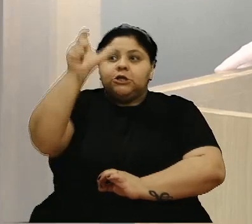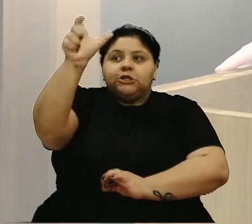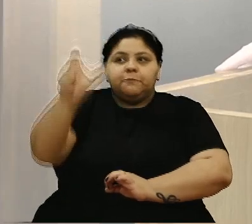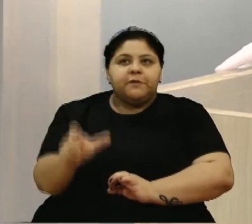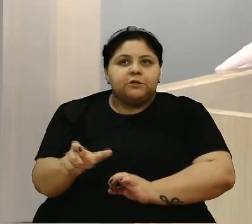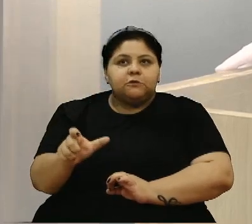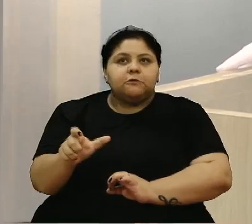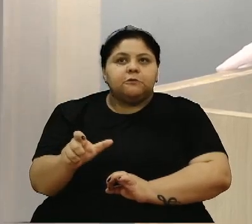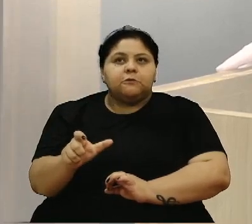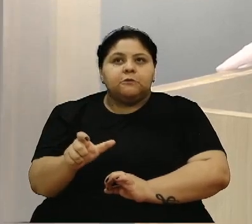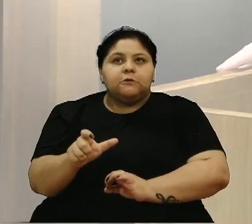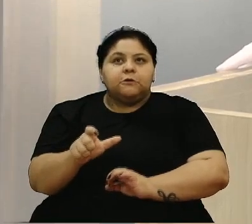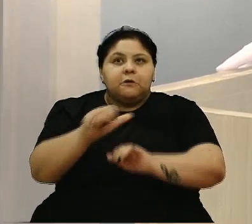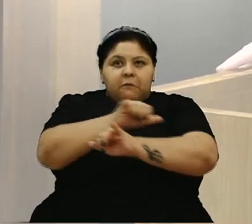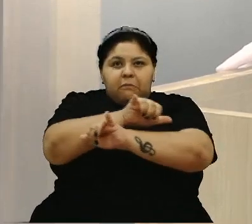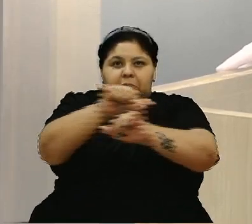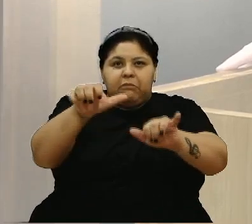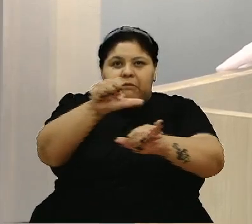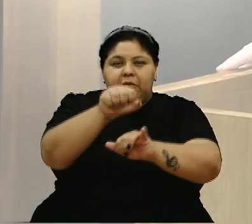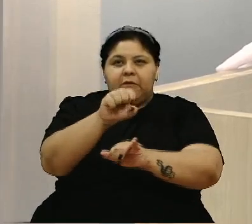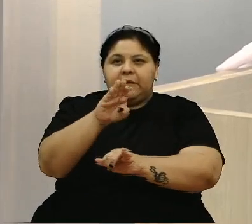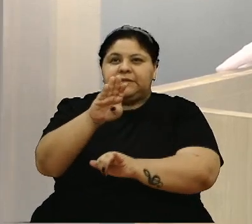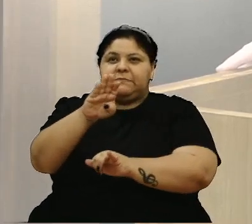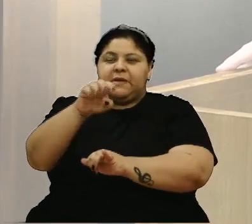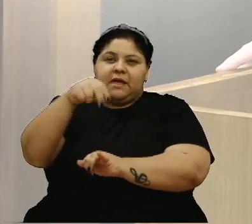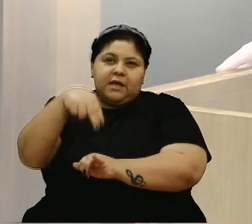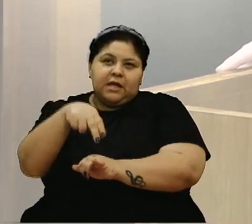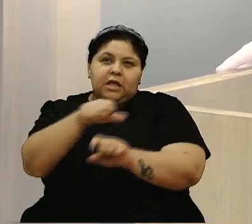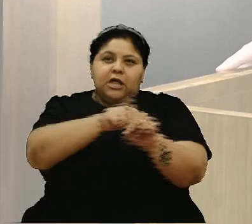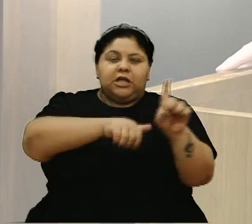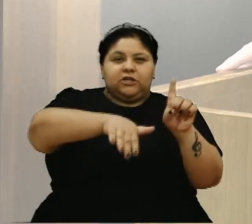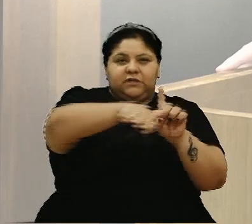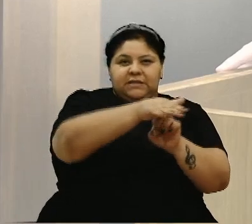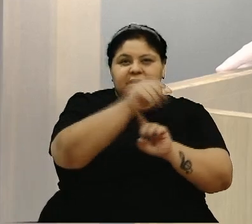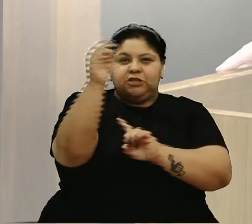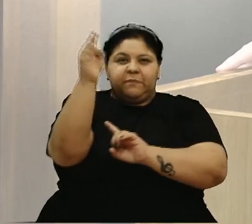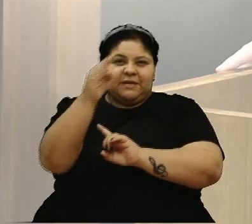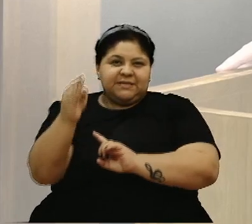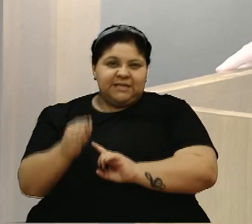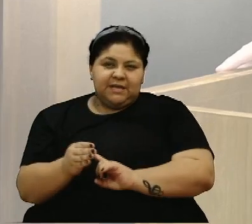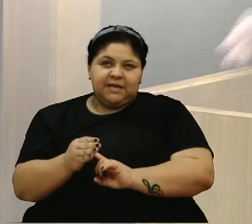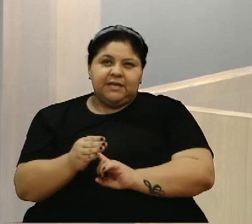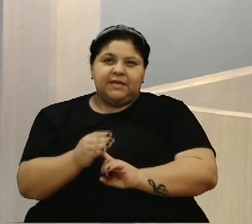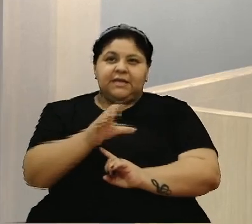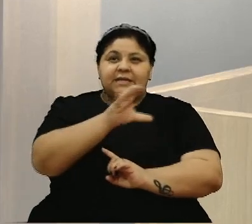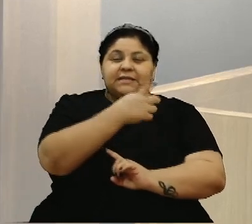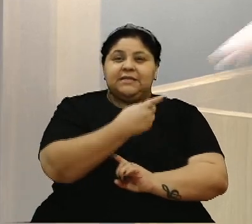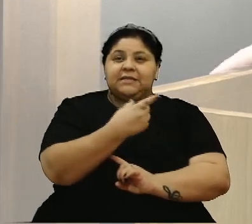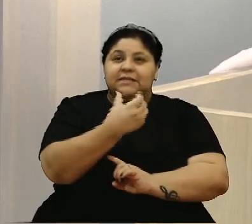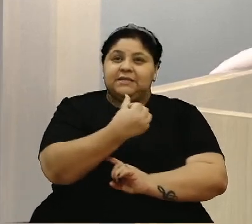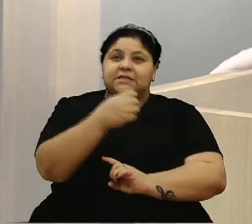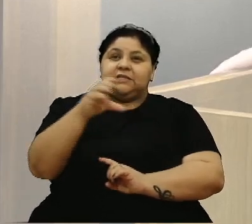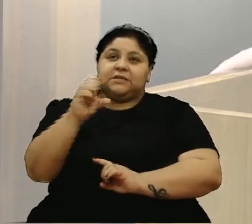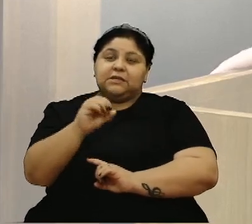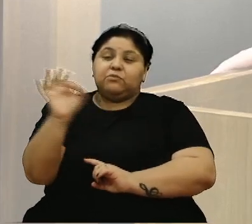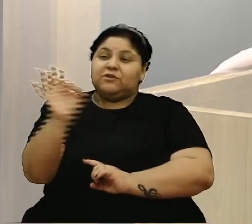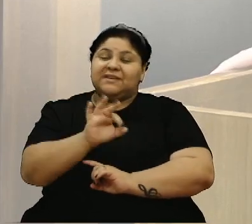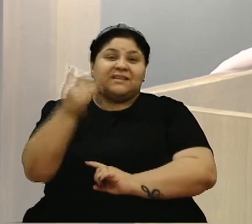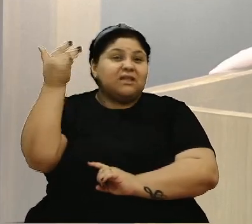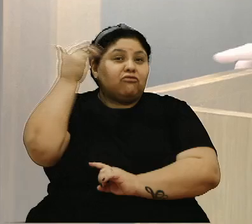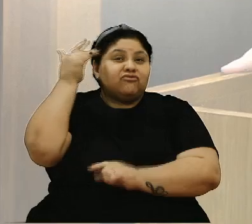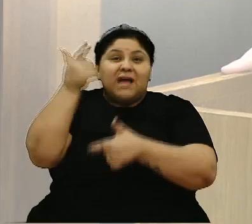quais, segundo a estimativa da SBN, a Sociedade Brasileira de Nefrologia, 60% nem sabem que tem o